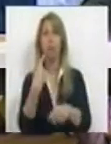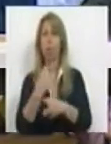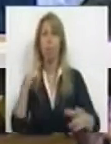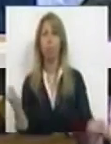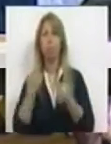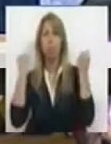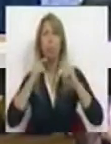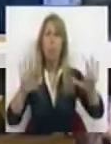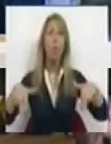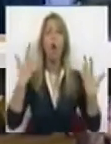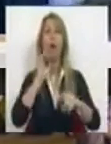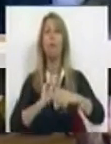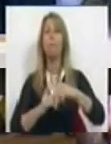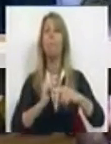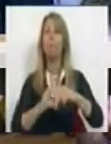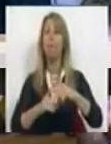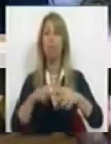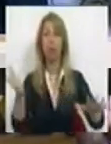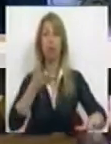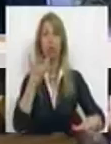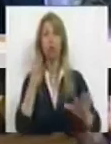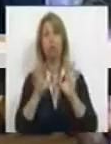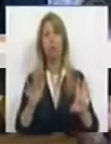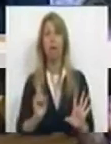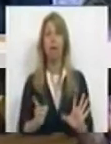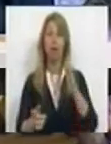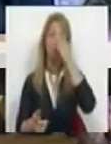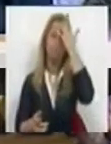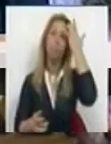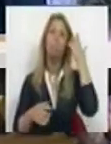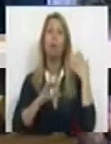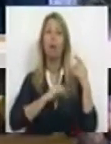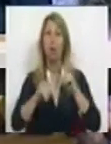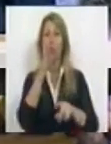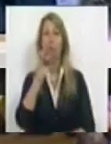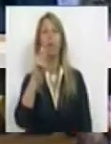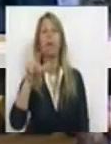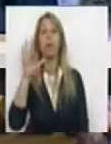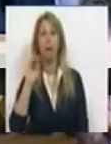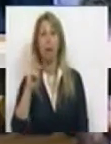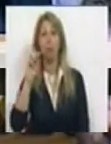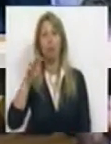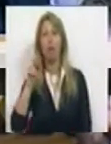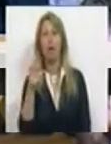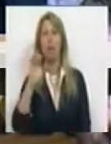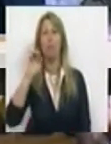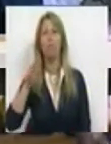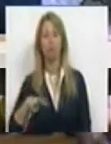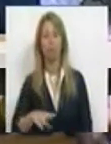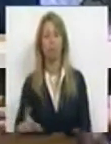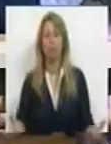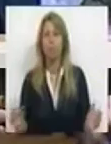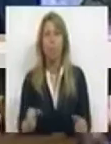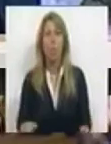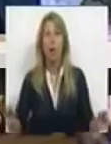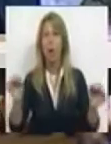recusa de qualquer privilégio absurdo como é este. Sr. Deputado Carlos Abreu Amorim, não há ninguém